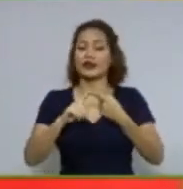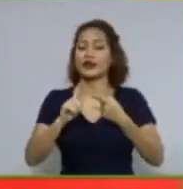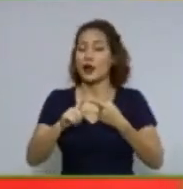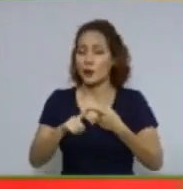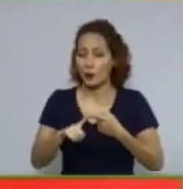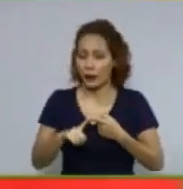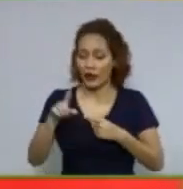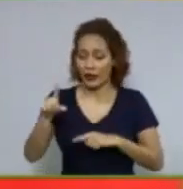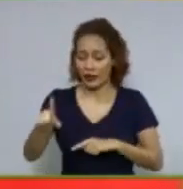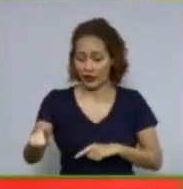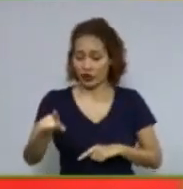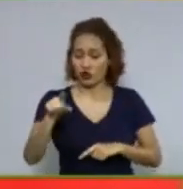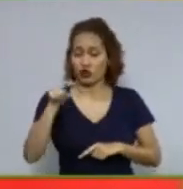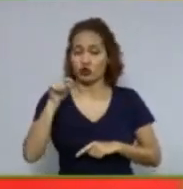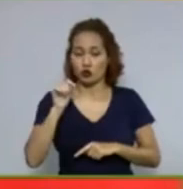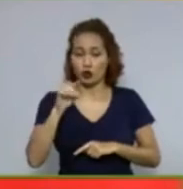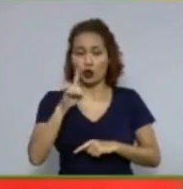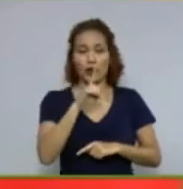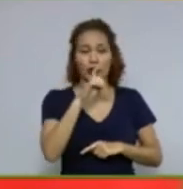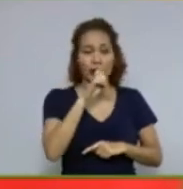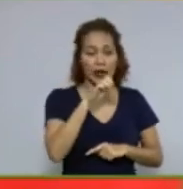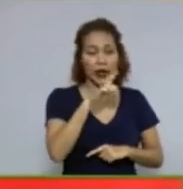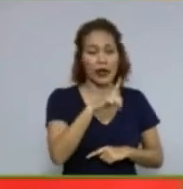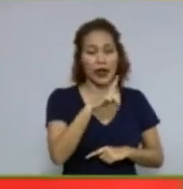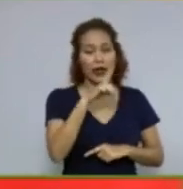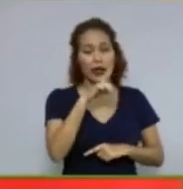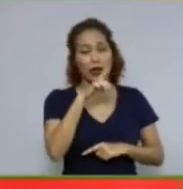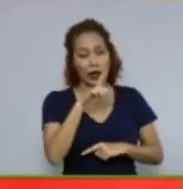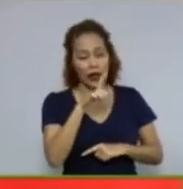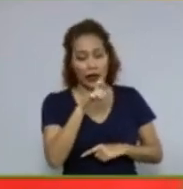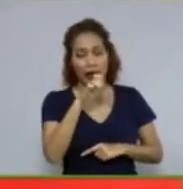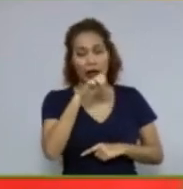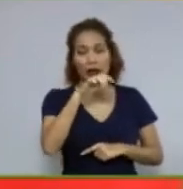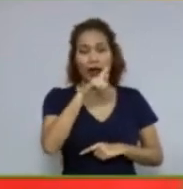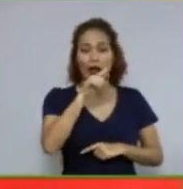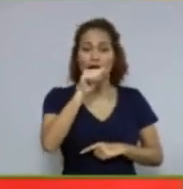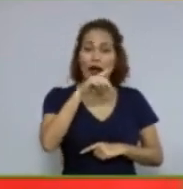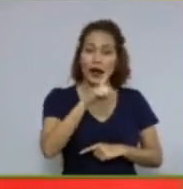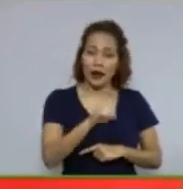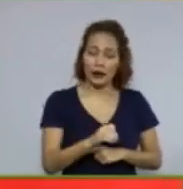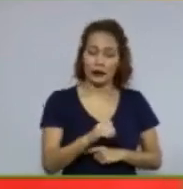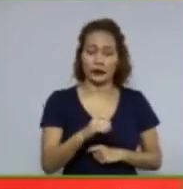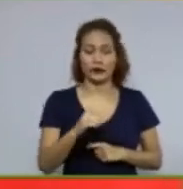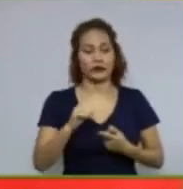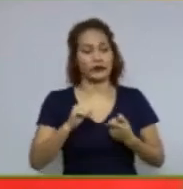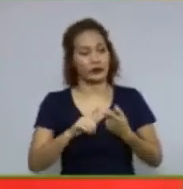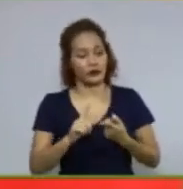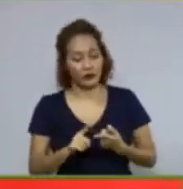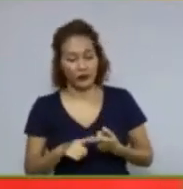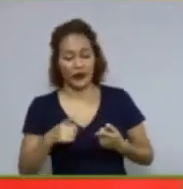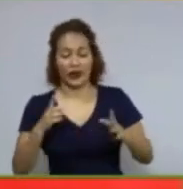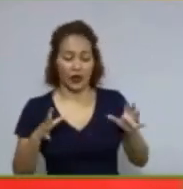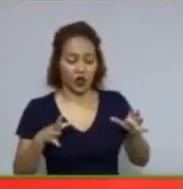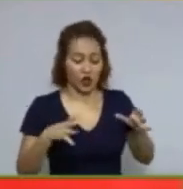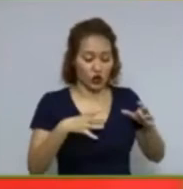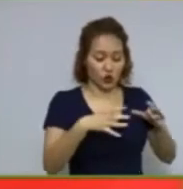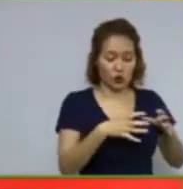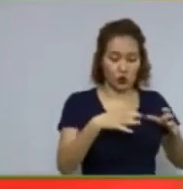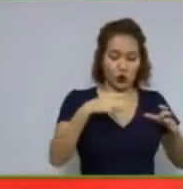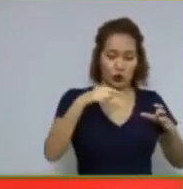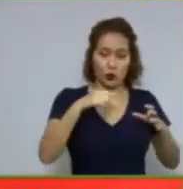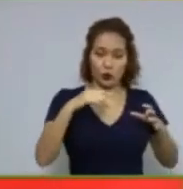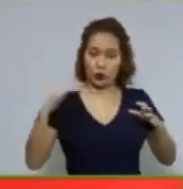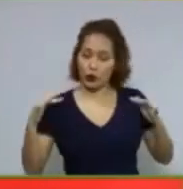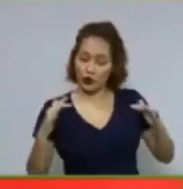Delegados Delegados para o conselho da cidade